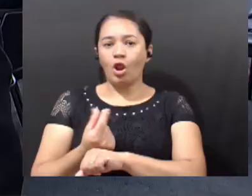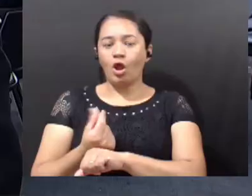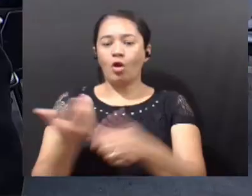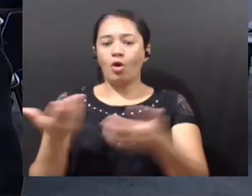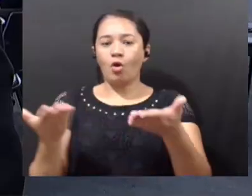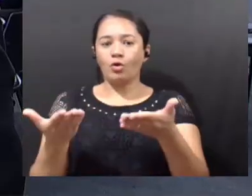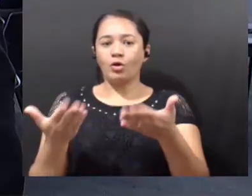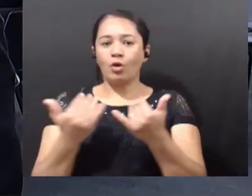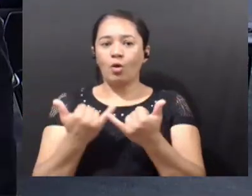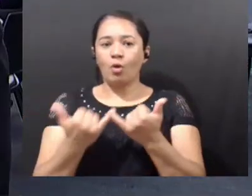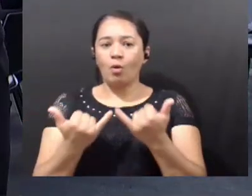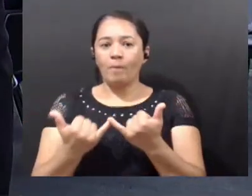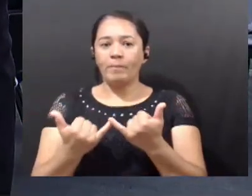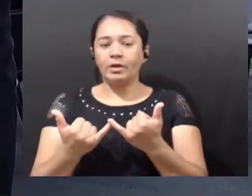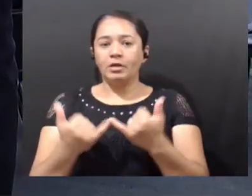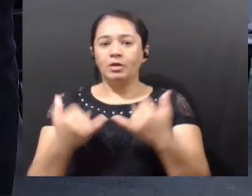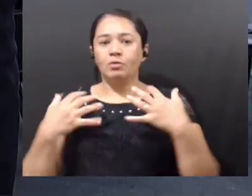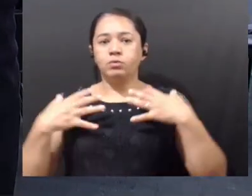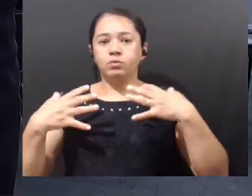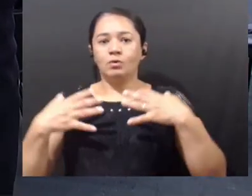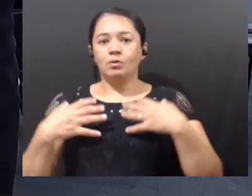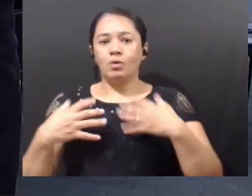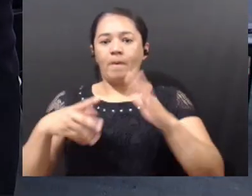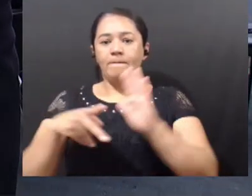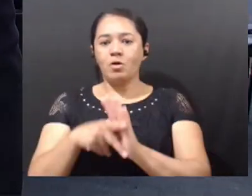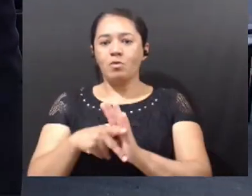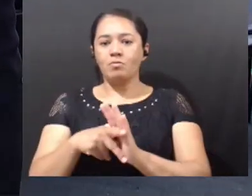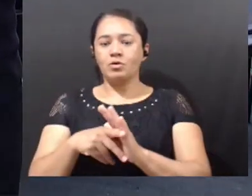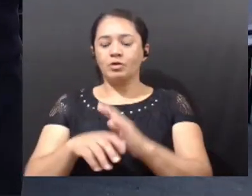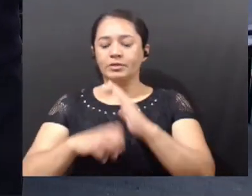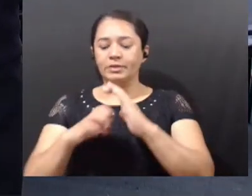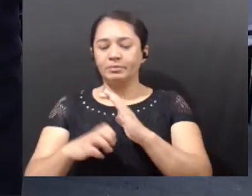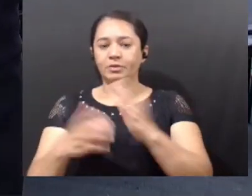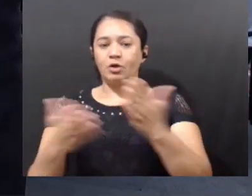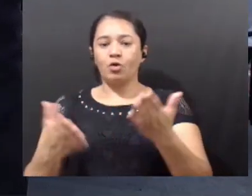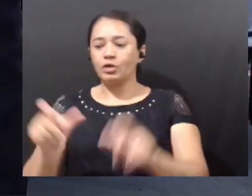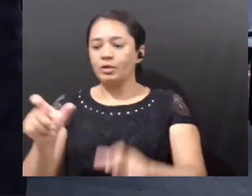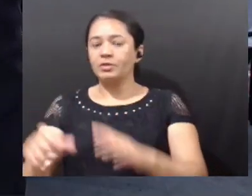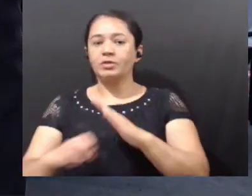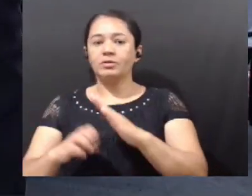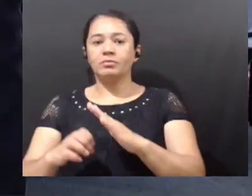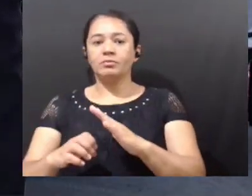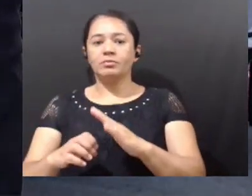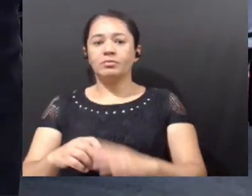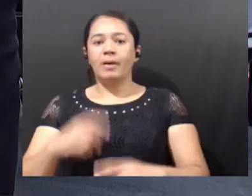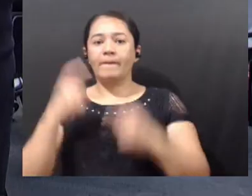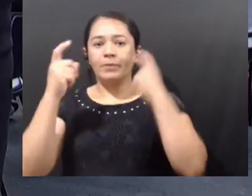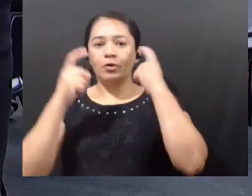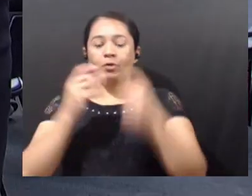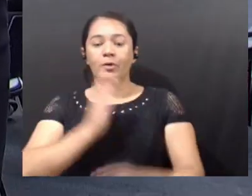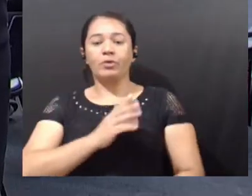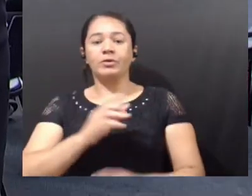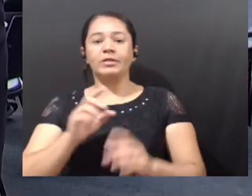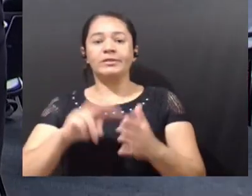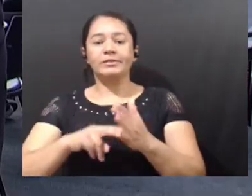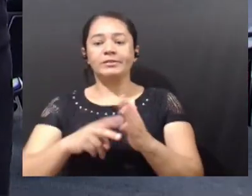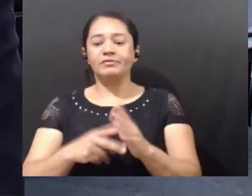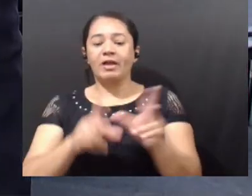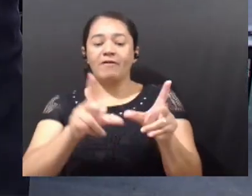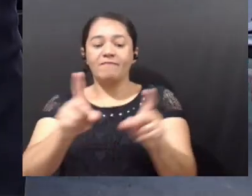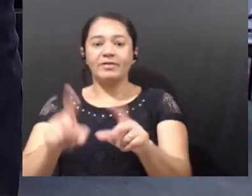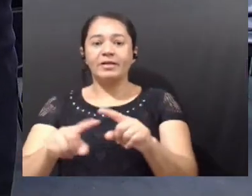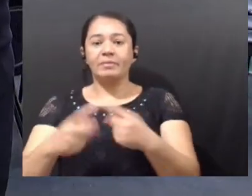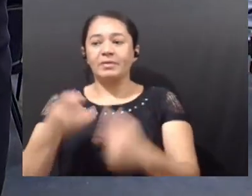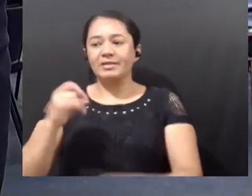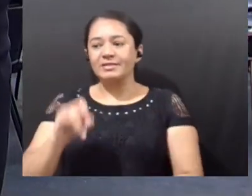de uma empresa. Então, hoje tem muito empresário preocupado com o coração, que são as vendas. Mas se ele vende com o